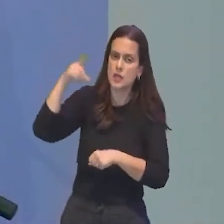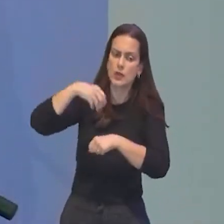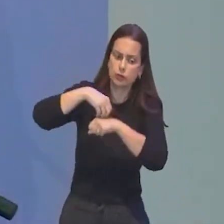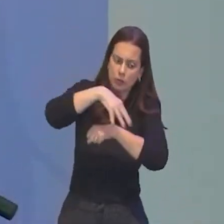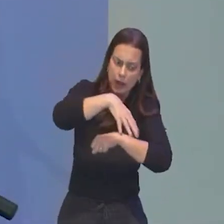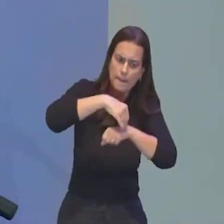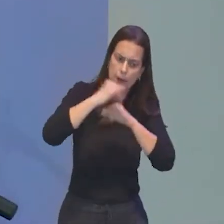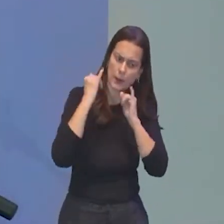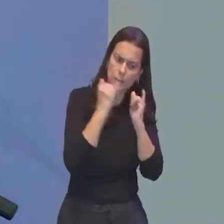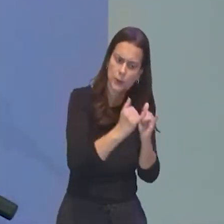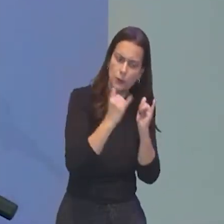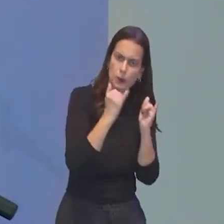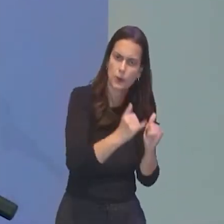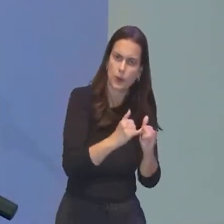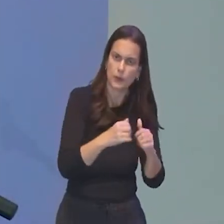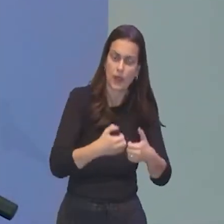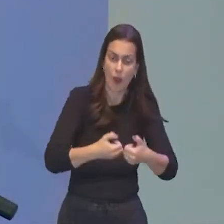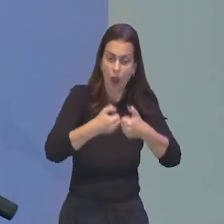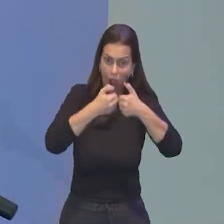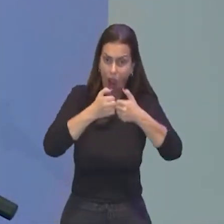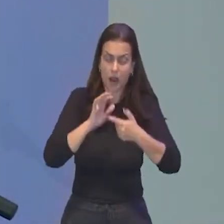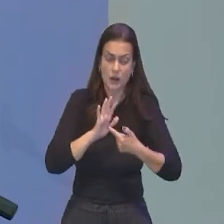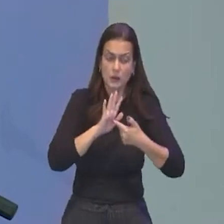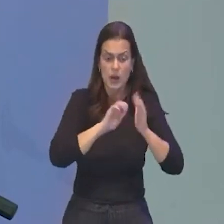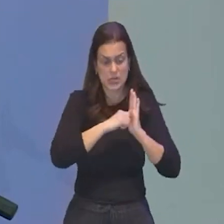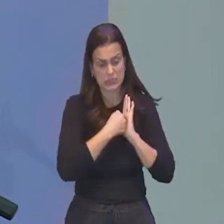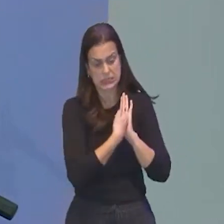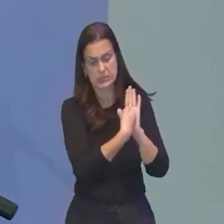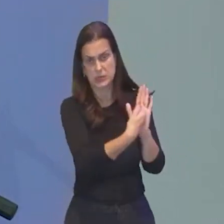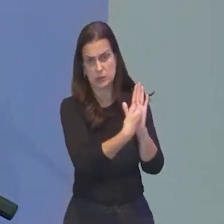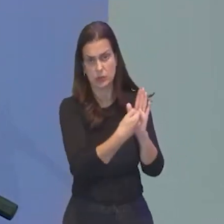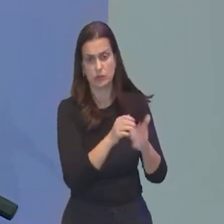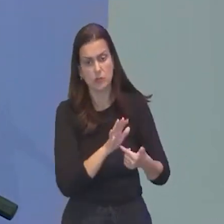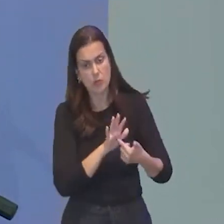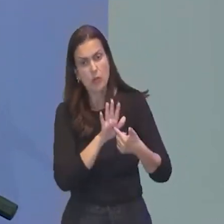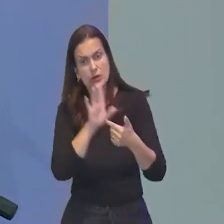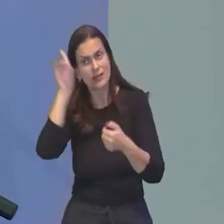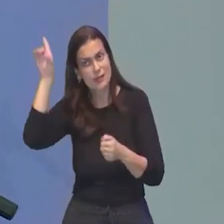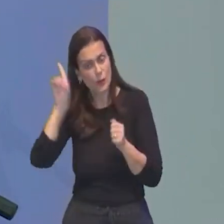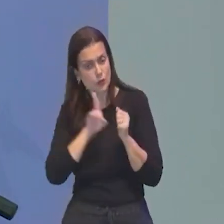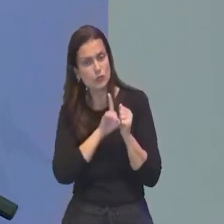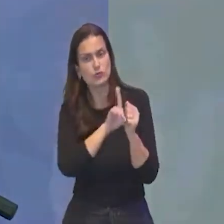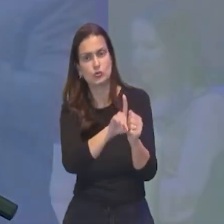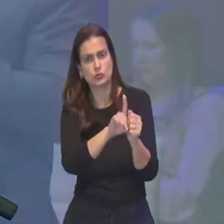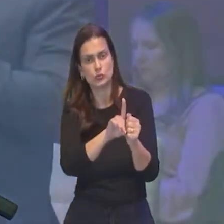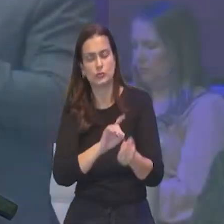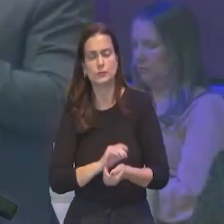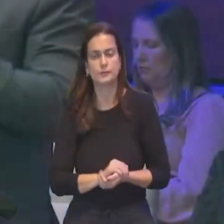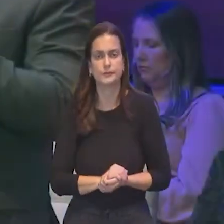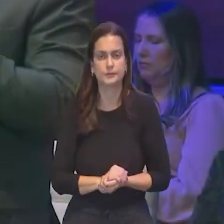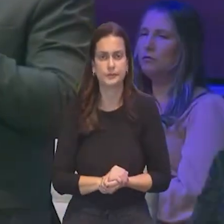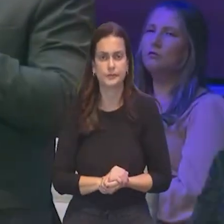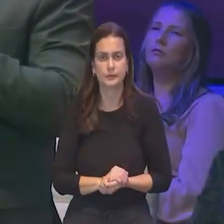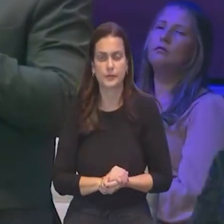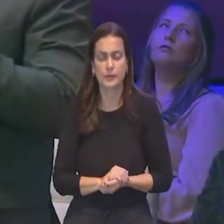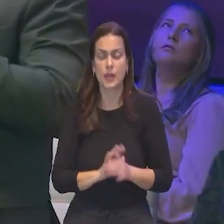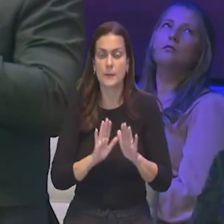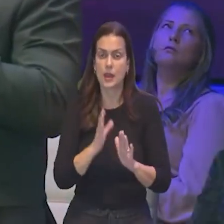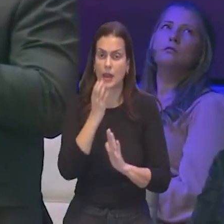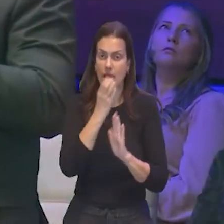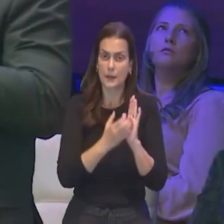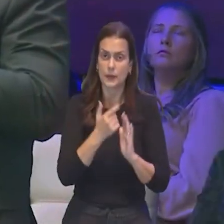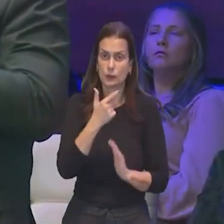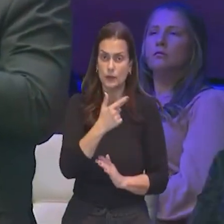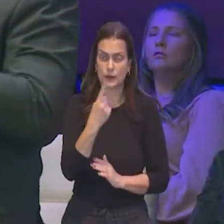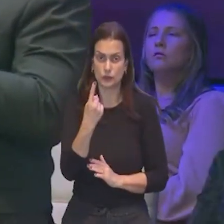sentido. Então a arca era este elemento simbólico da presença de Deus. Mas no capítulo